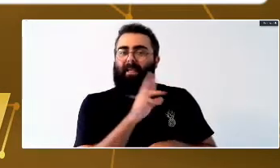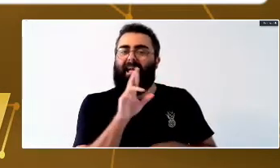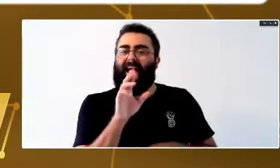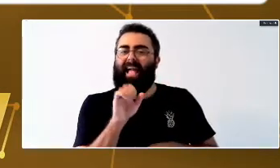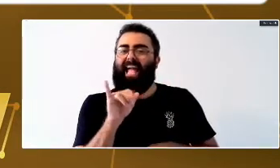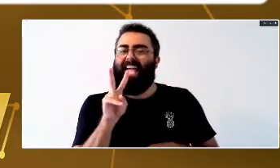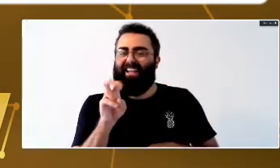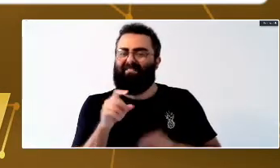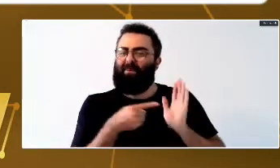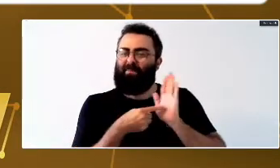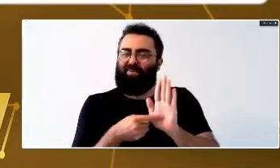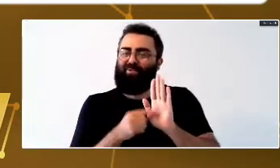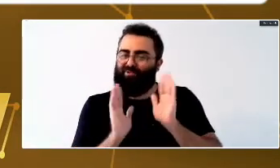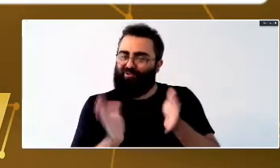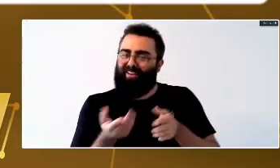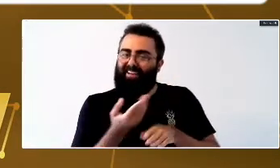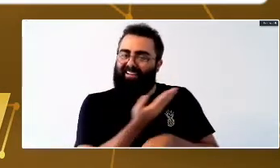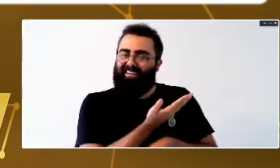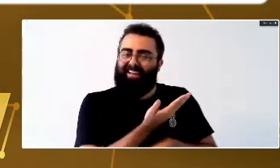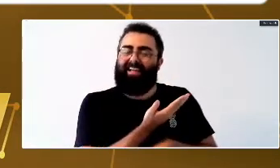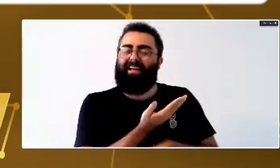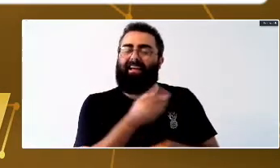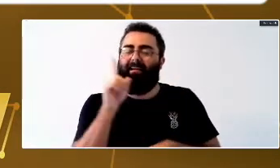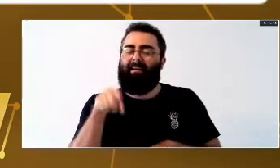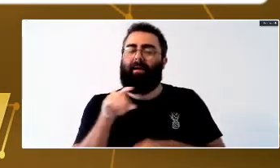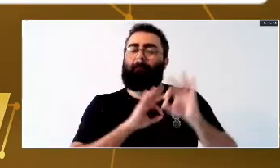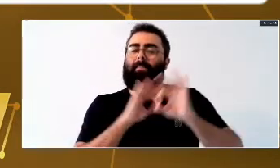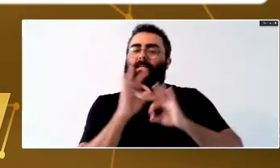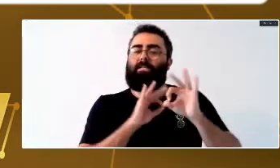falou sobre o planejamento, né, 2020 e